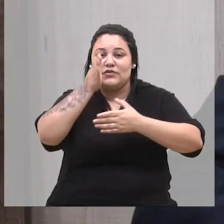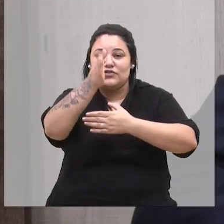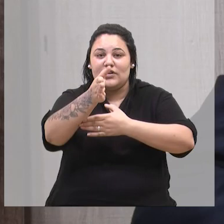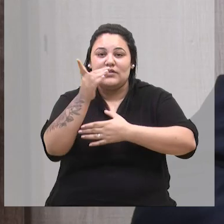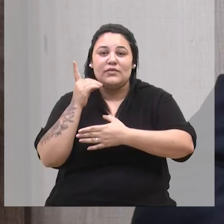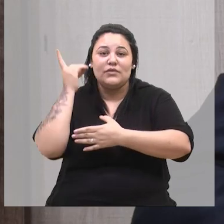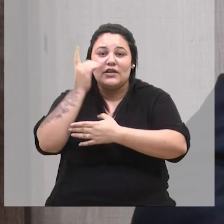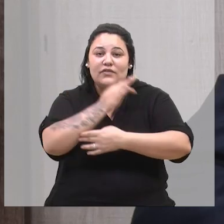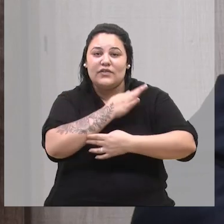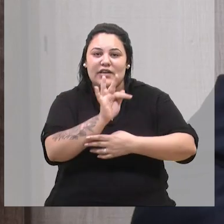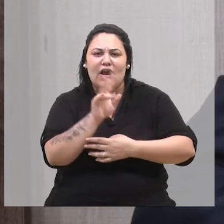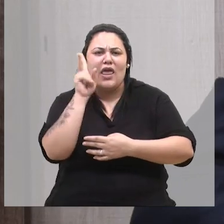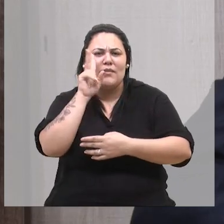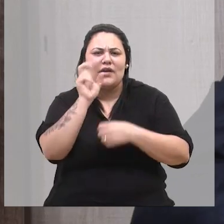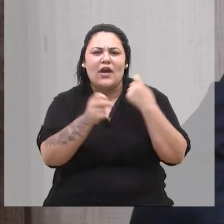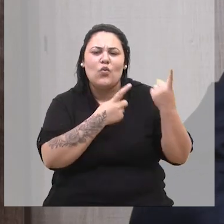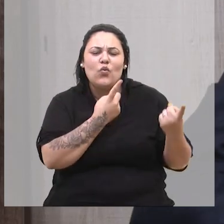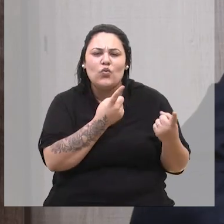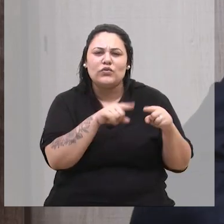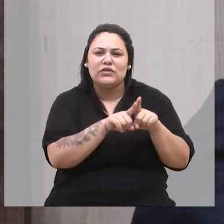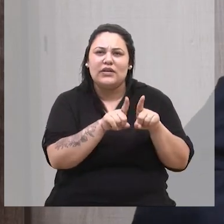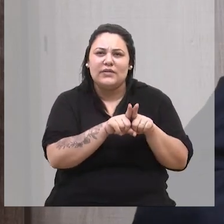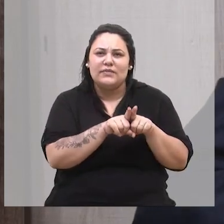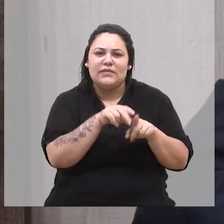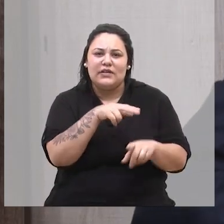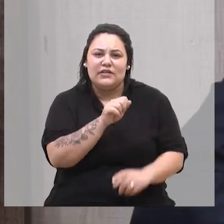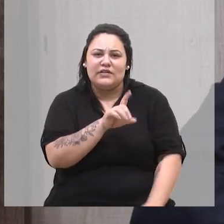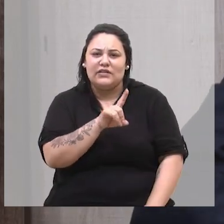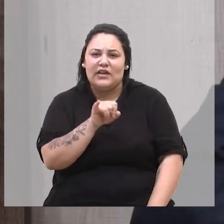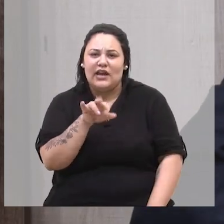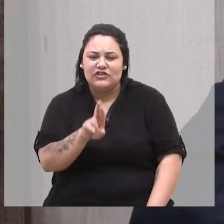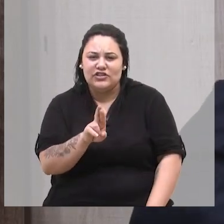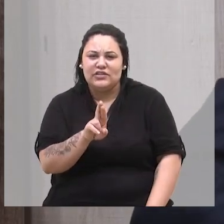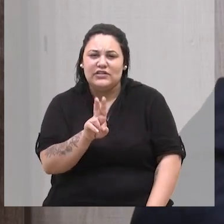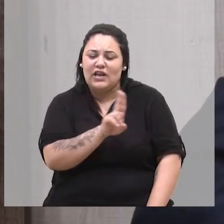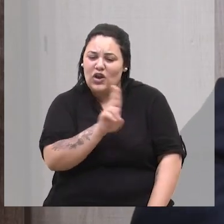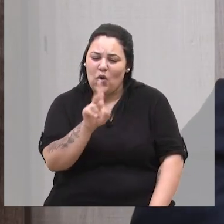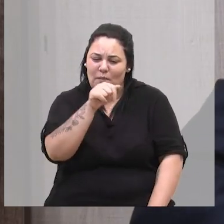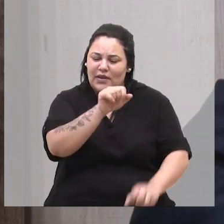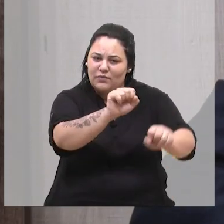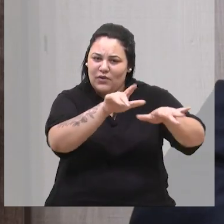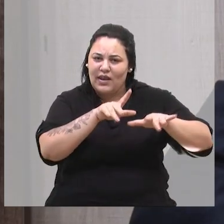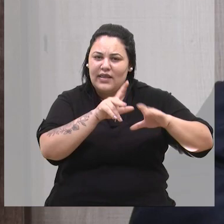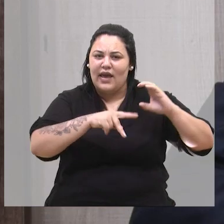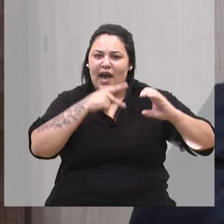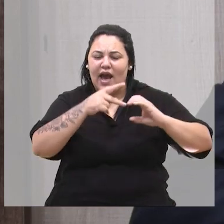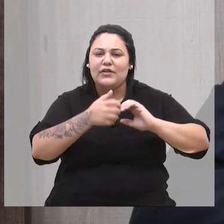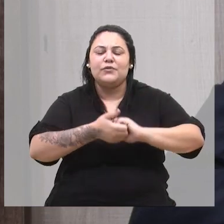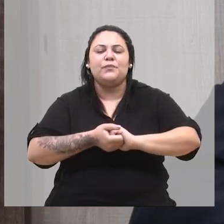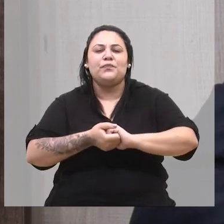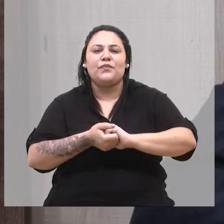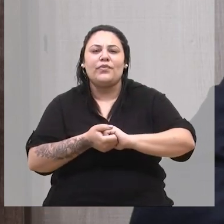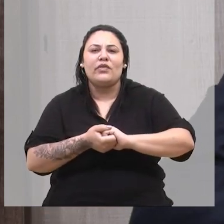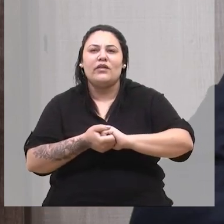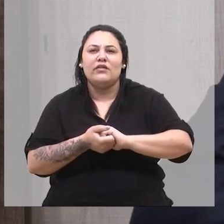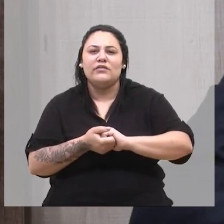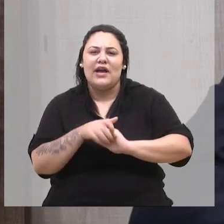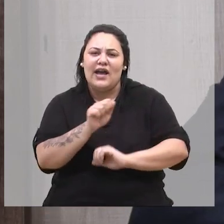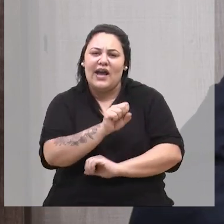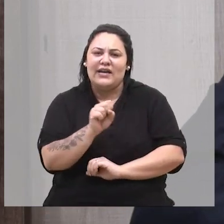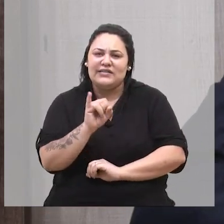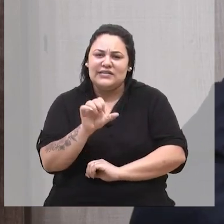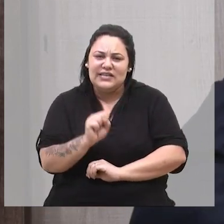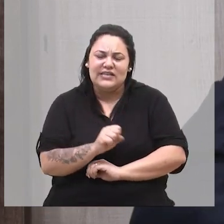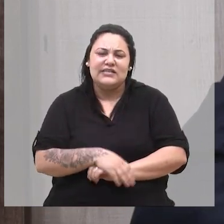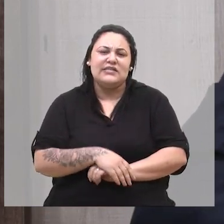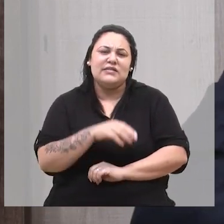A deputada federal, lembrei de alguns, como por exemplo Nadir Rossetti, que dá nome ao nosso plenário, o deputado Nadir Rossetti, Assis